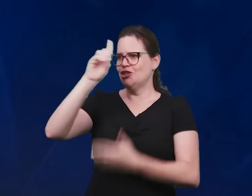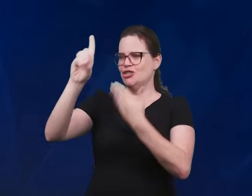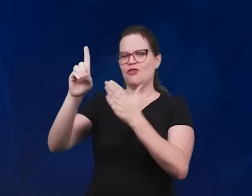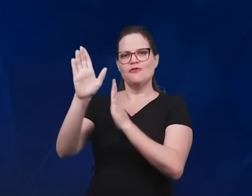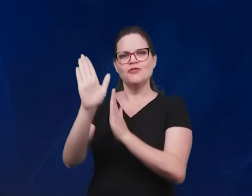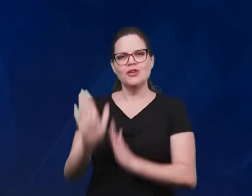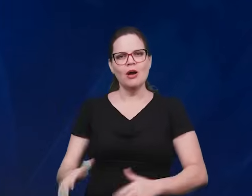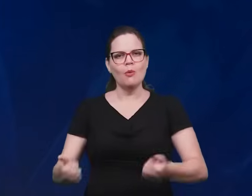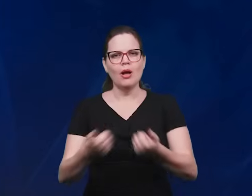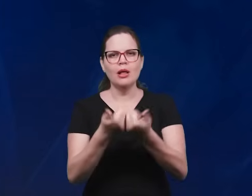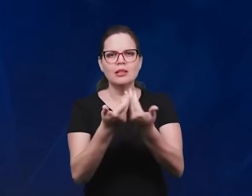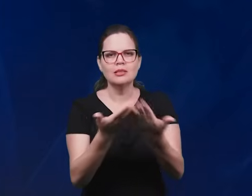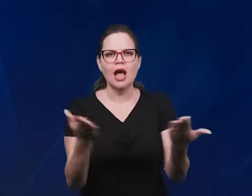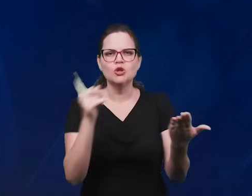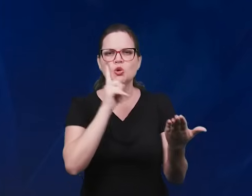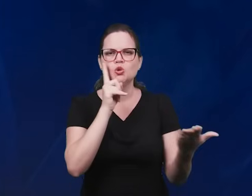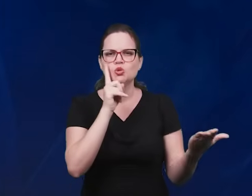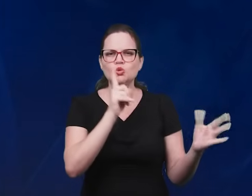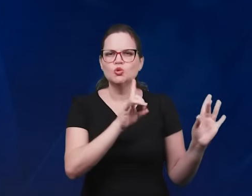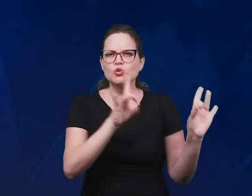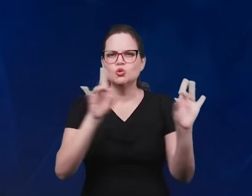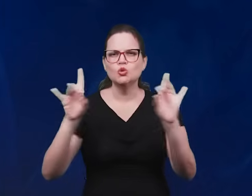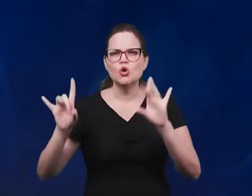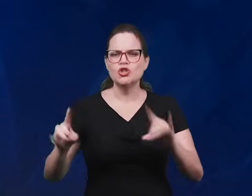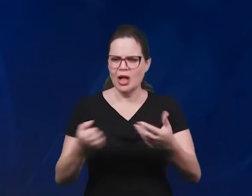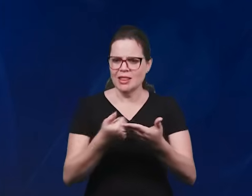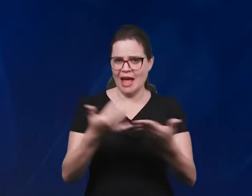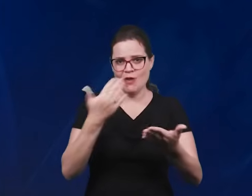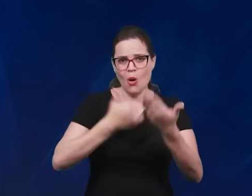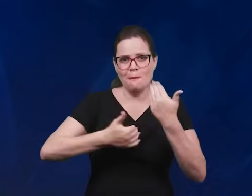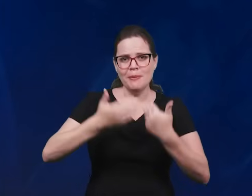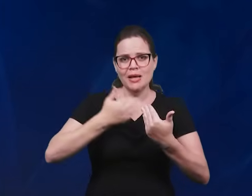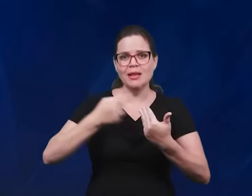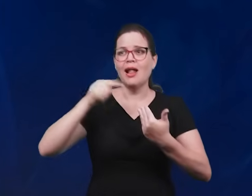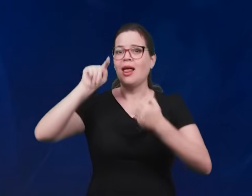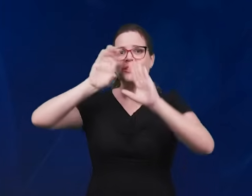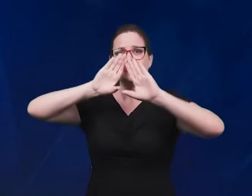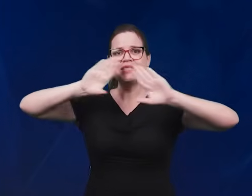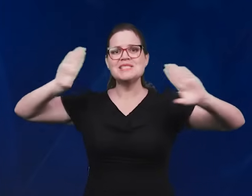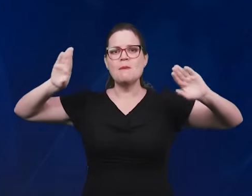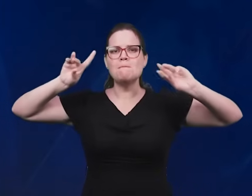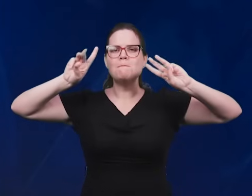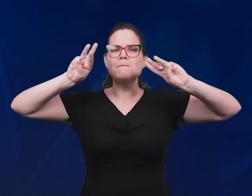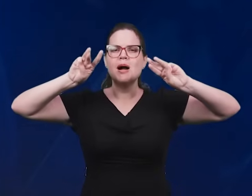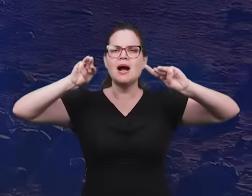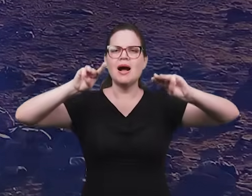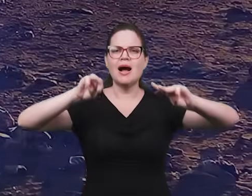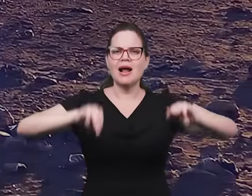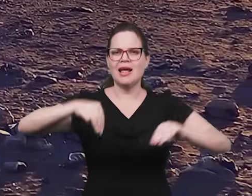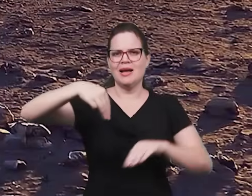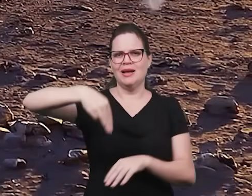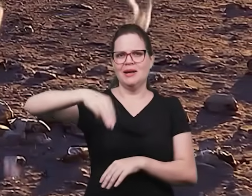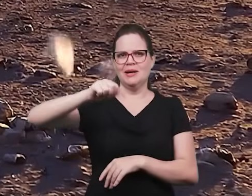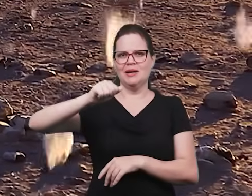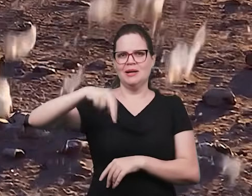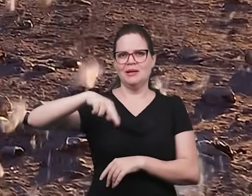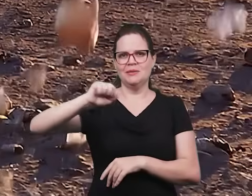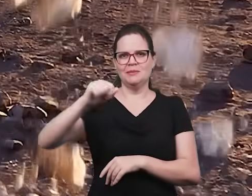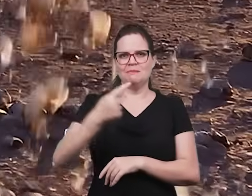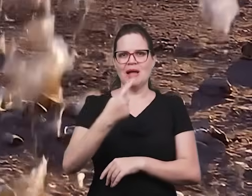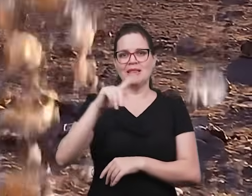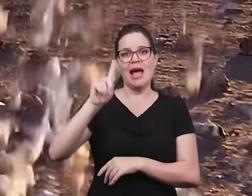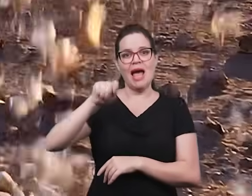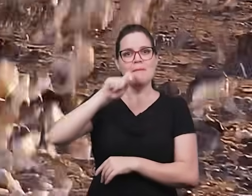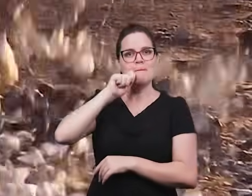em alimentá-los todos os dias com um alimento que caía do céu. Esse alimento era o maná, o pão